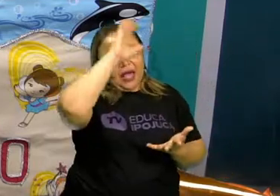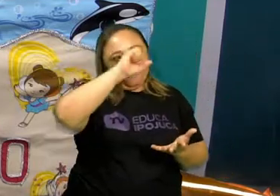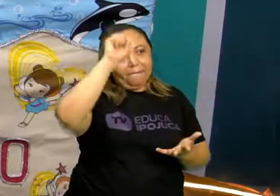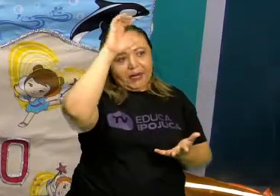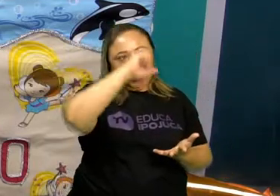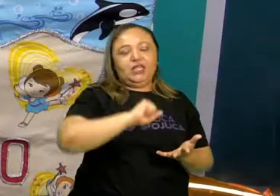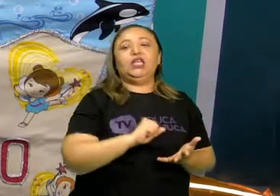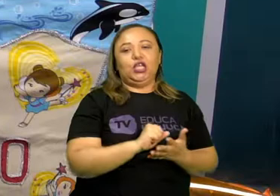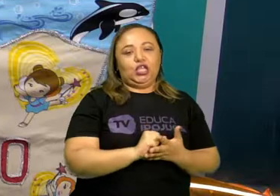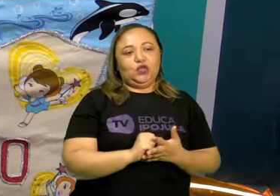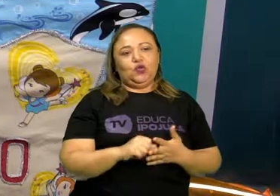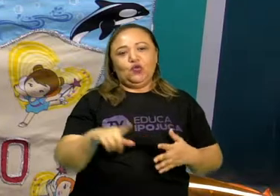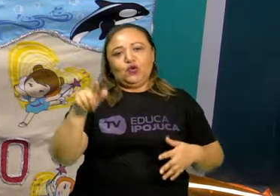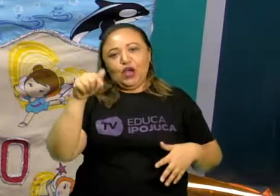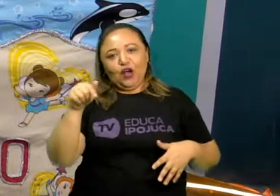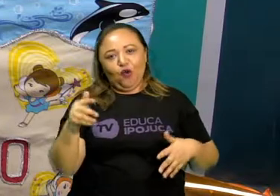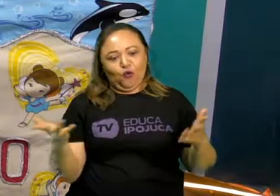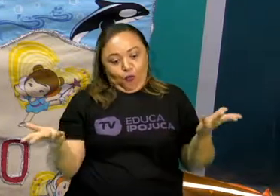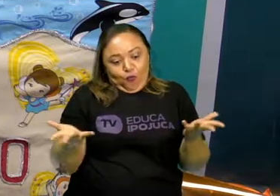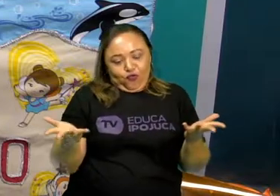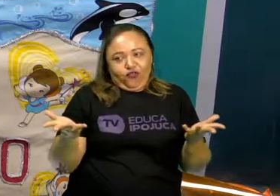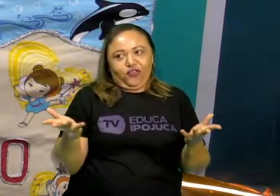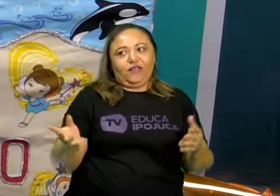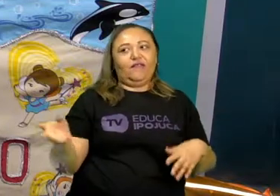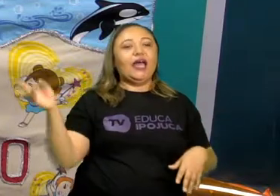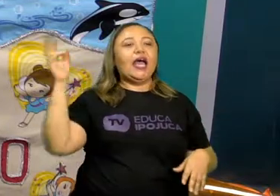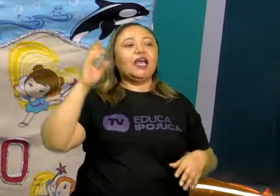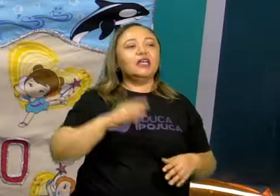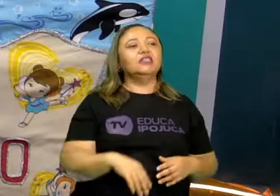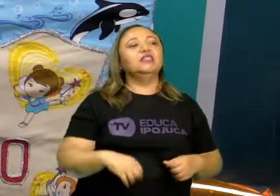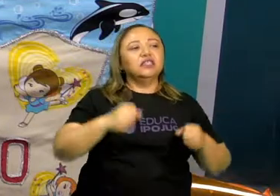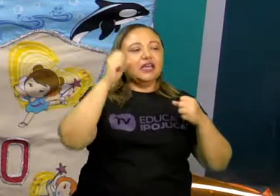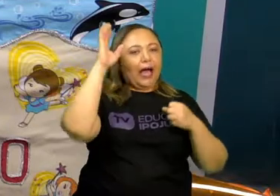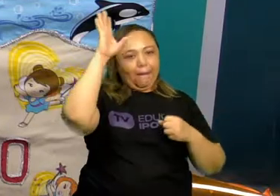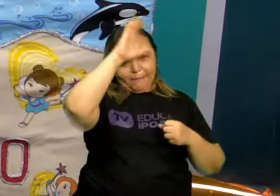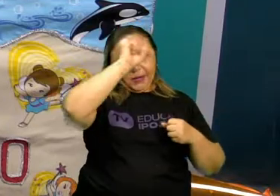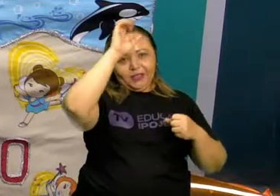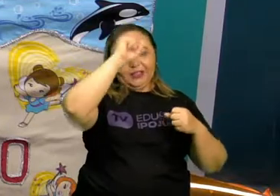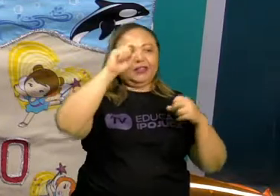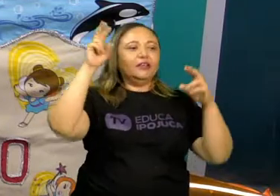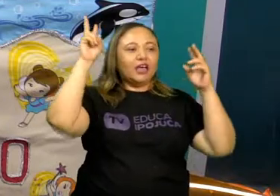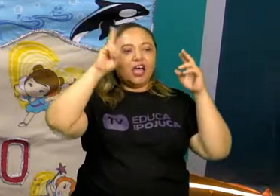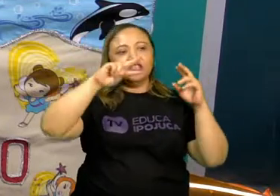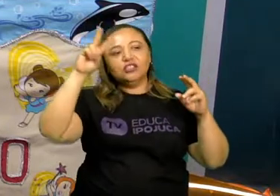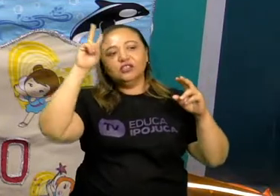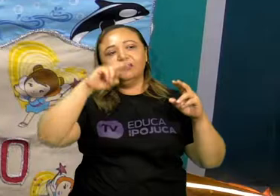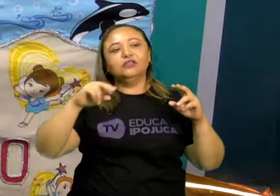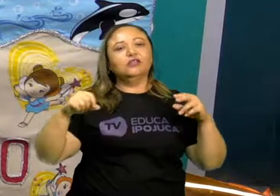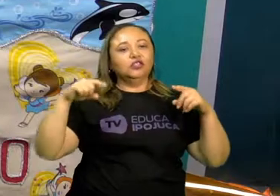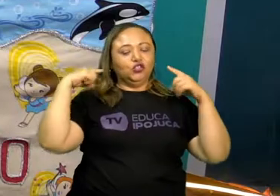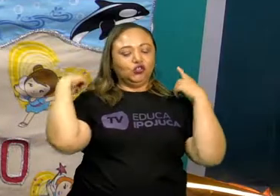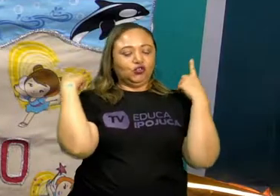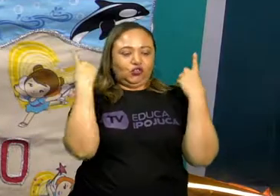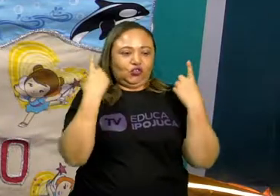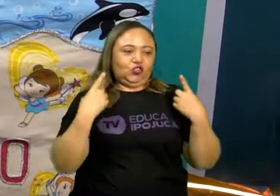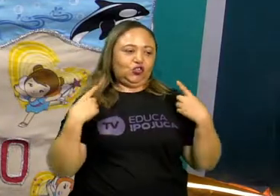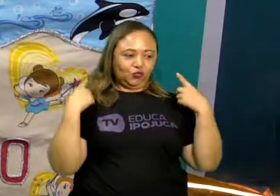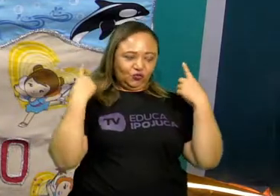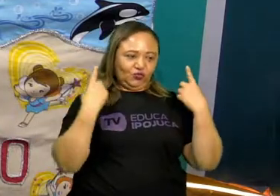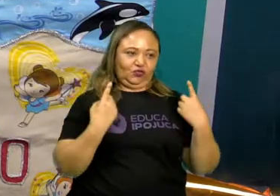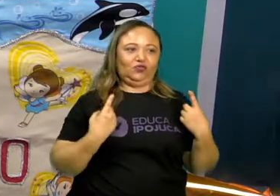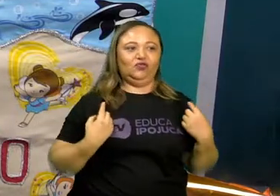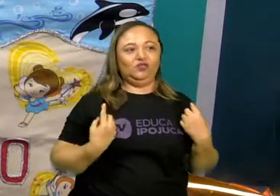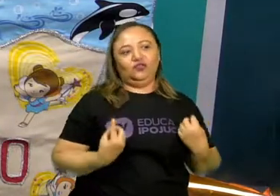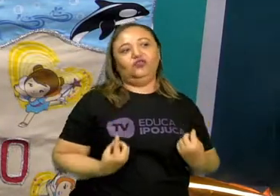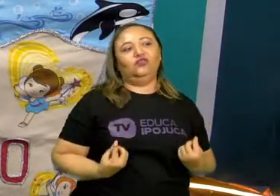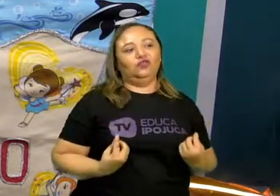está aí em casa, ligadinho conosco, também vai conhecer a nossa história de hoje. Só certo? Só vou ouvir. Vamos lá,